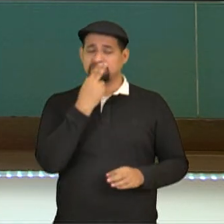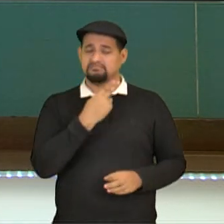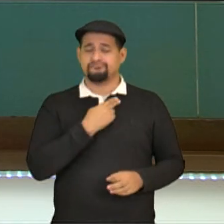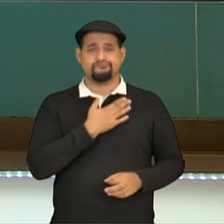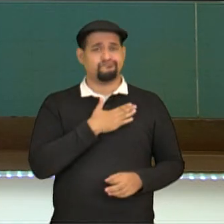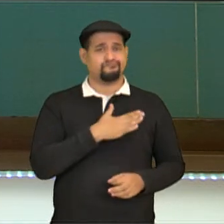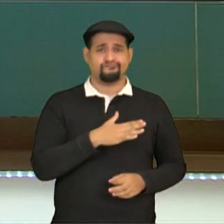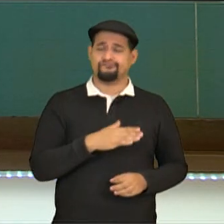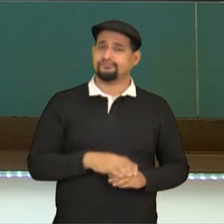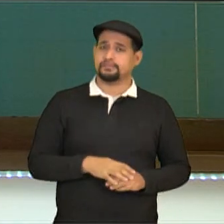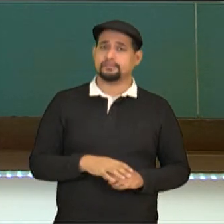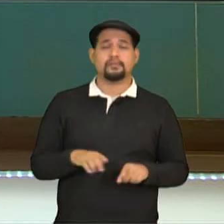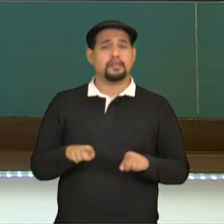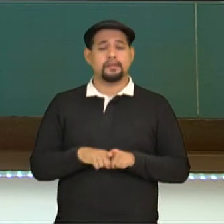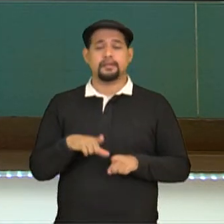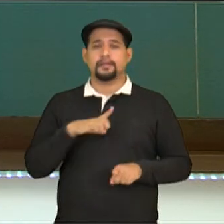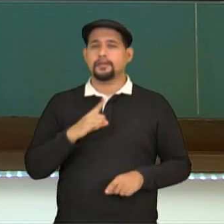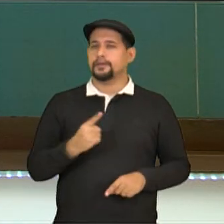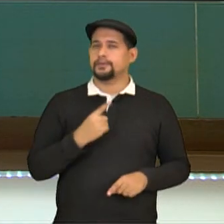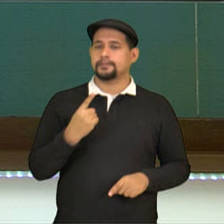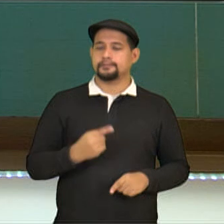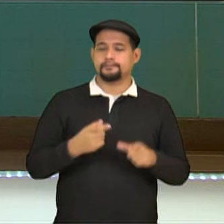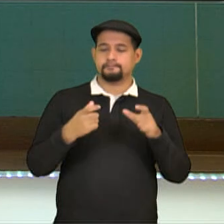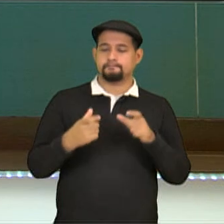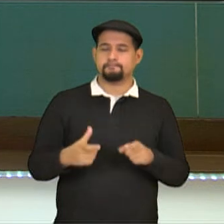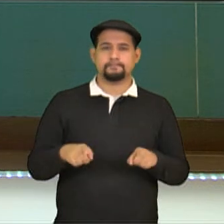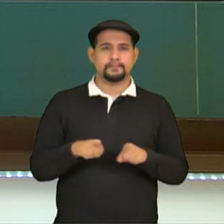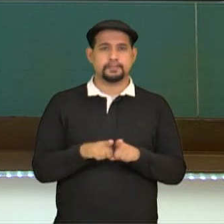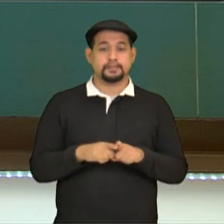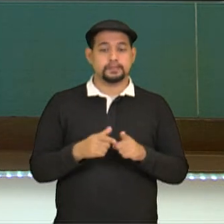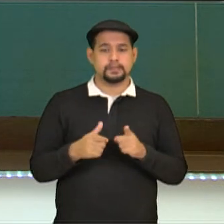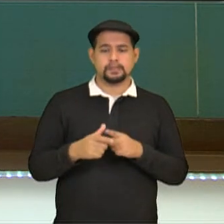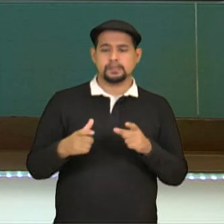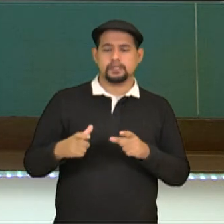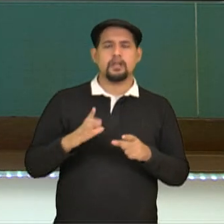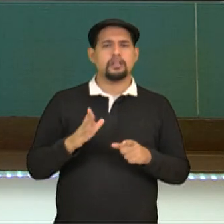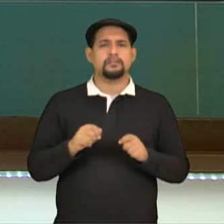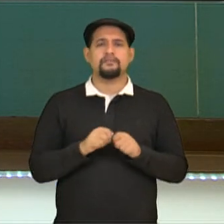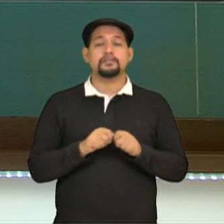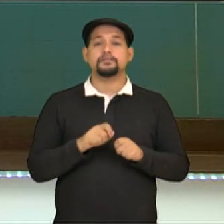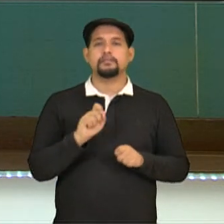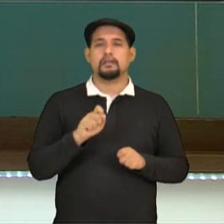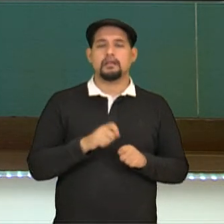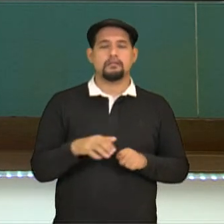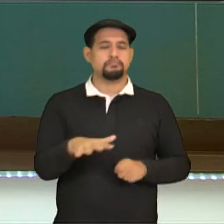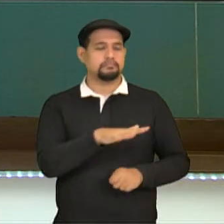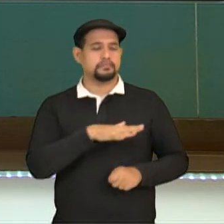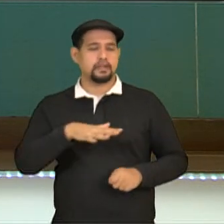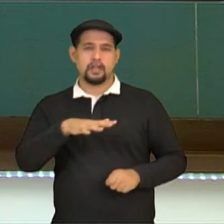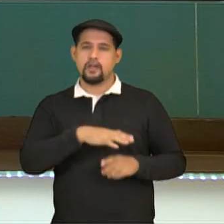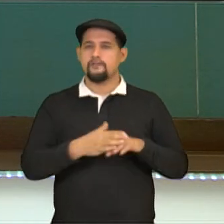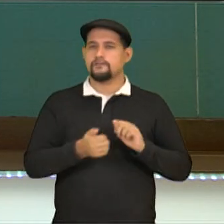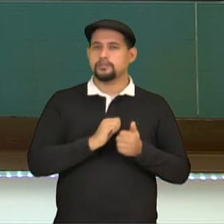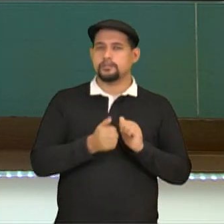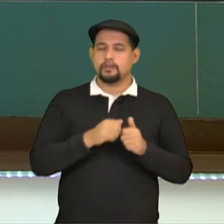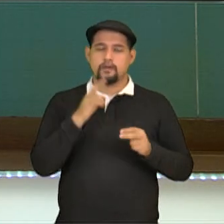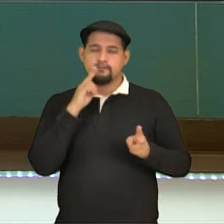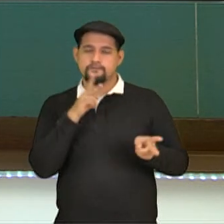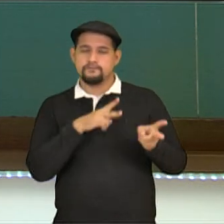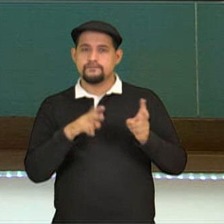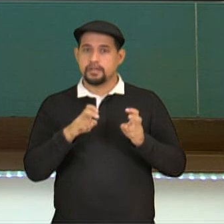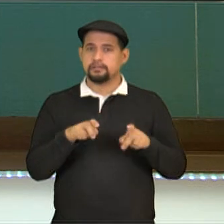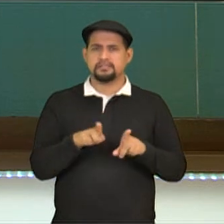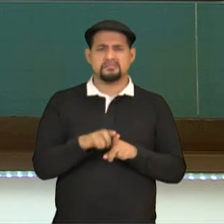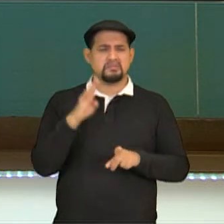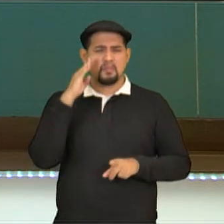gostava. Talvez aquele tenha sido o único momento dela, né, o primeiro momento em que ela foi a um estádio, a um campo de futebol, assistir uma partida,